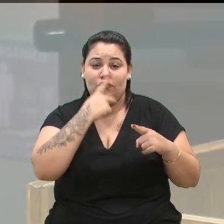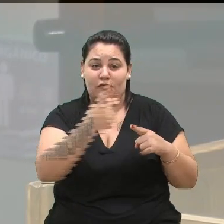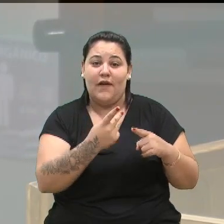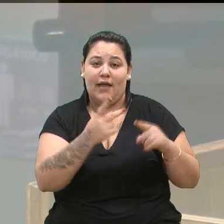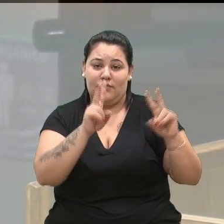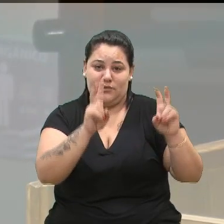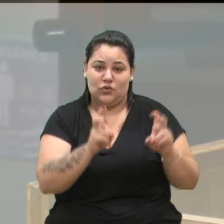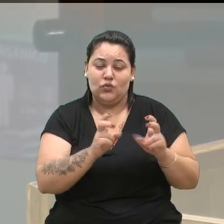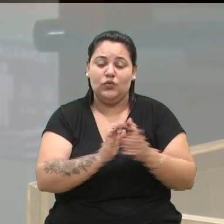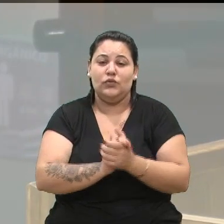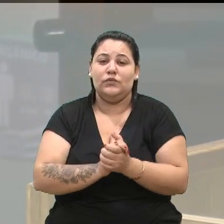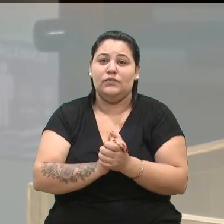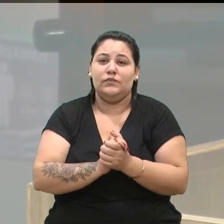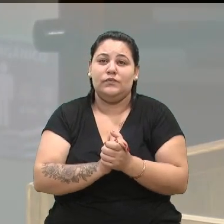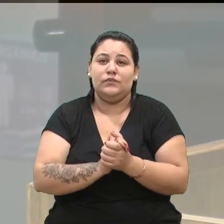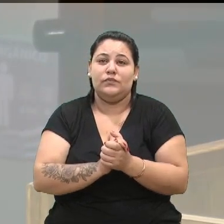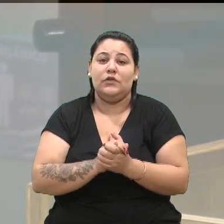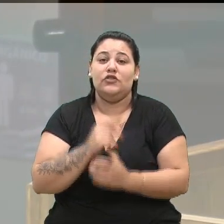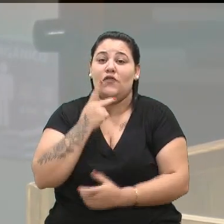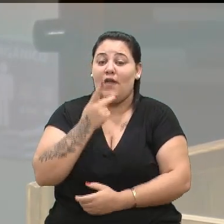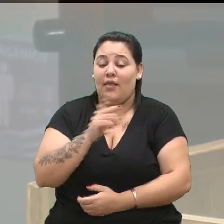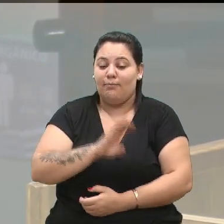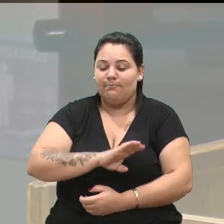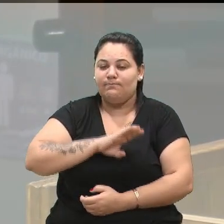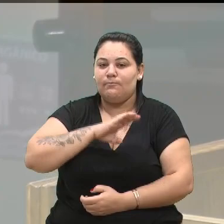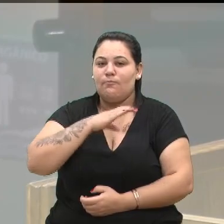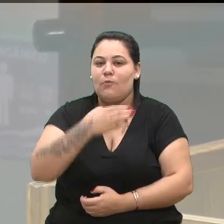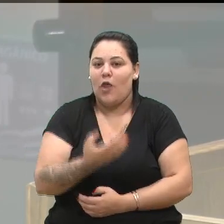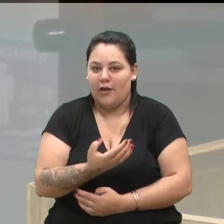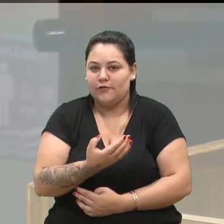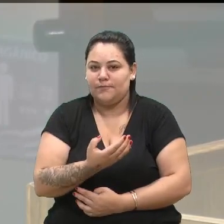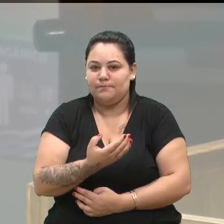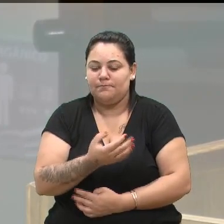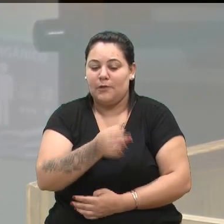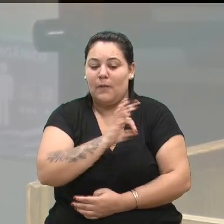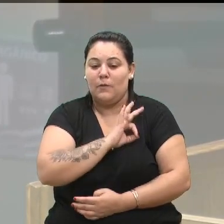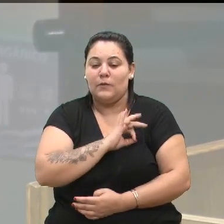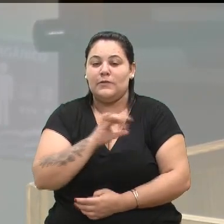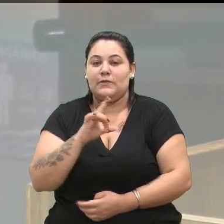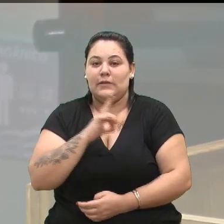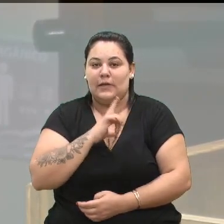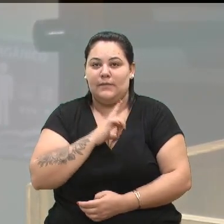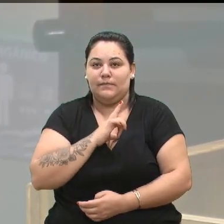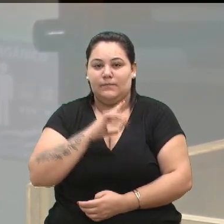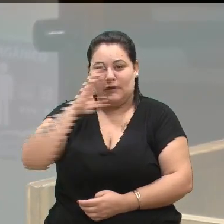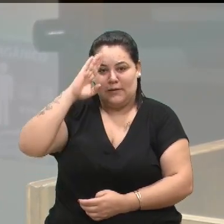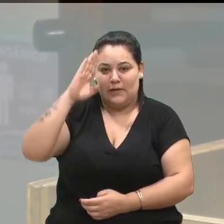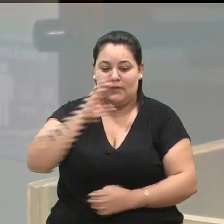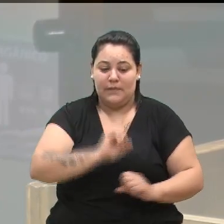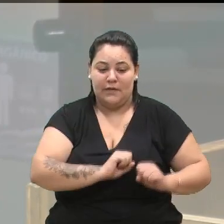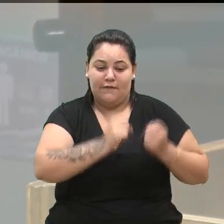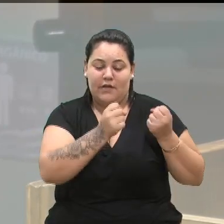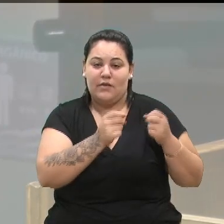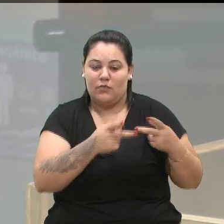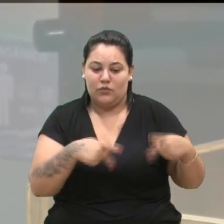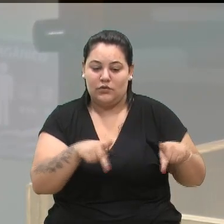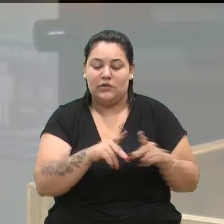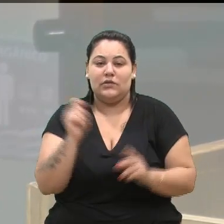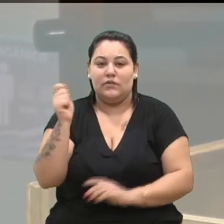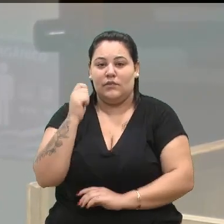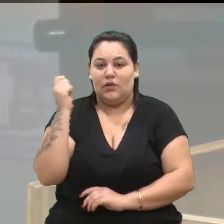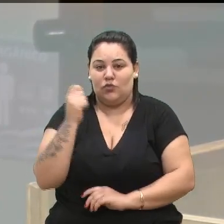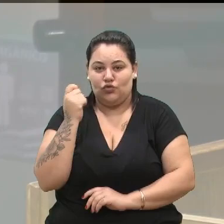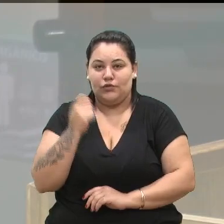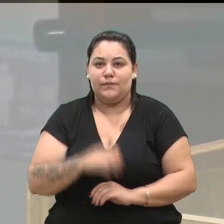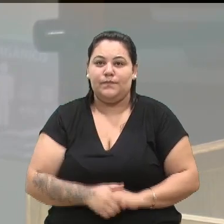assunto, a gente fala da coragem que os policiais militares têm para defender a população gaúcha,